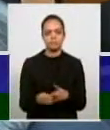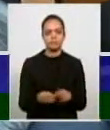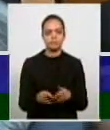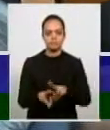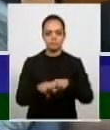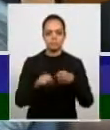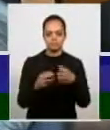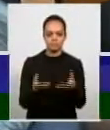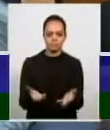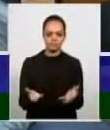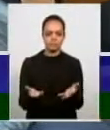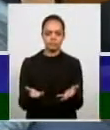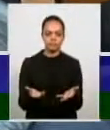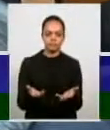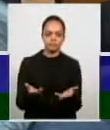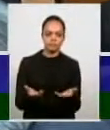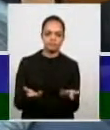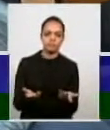conforme